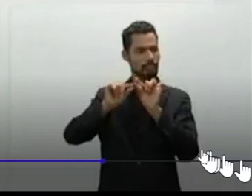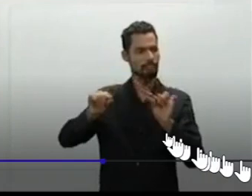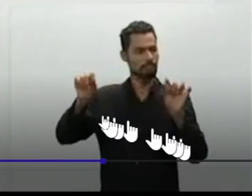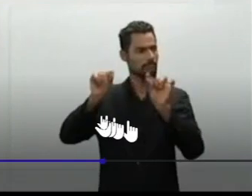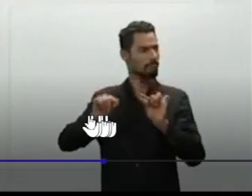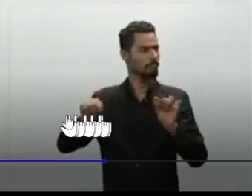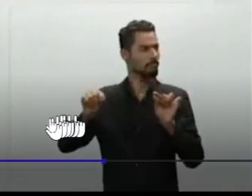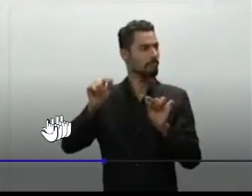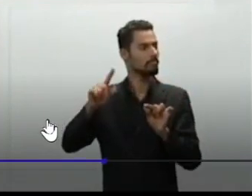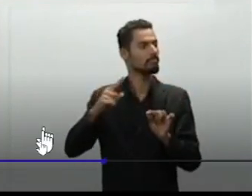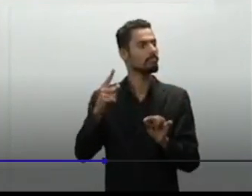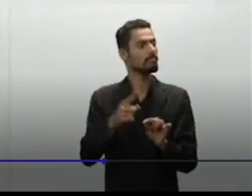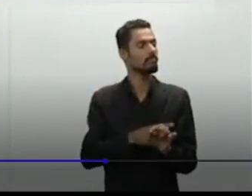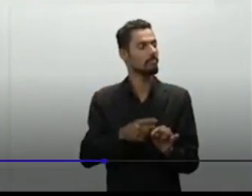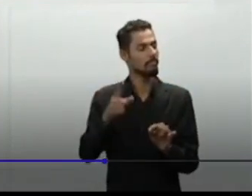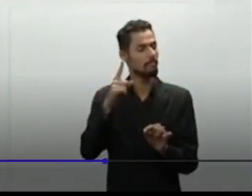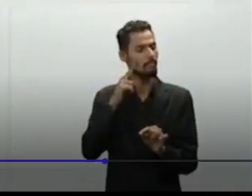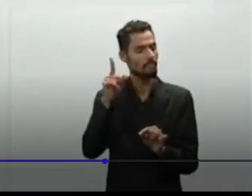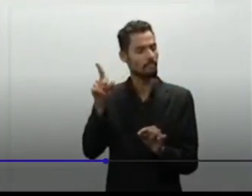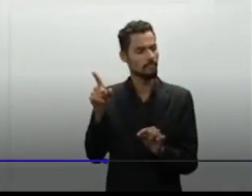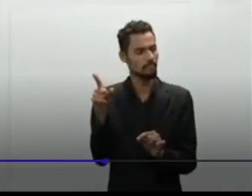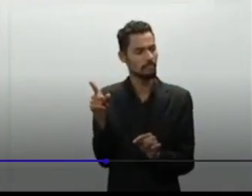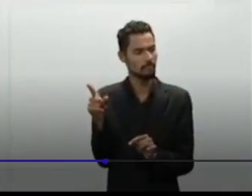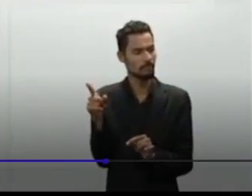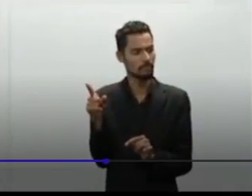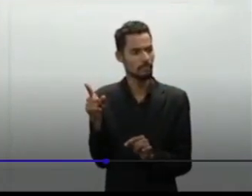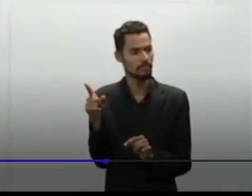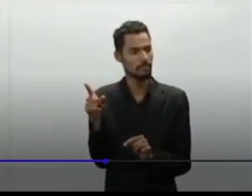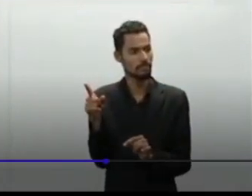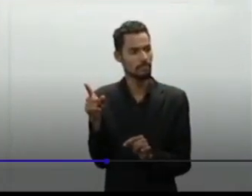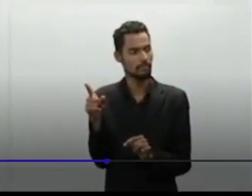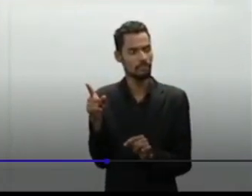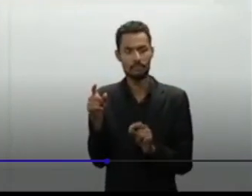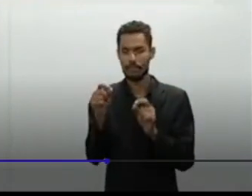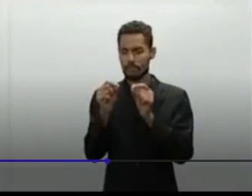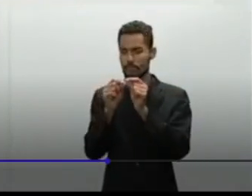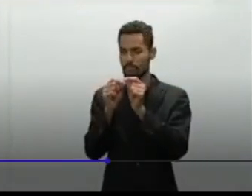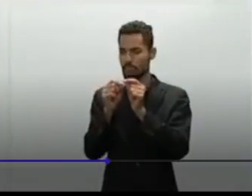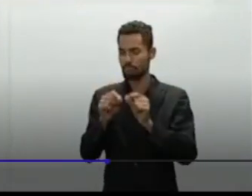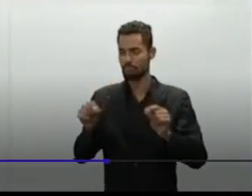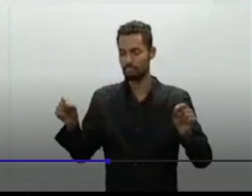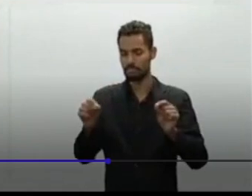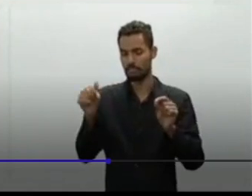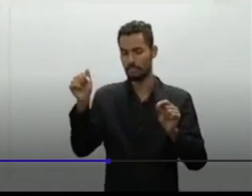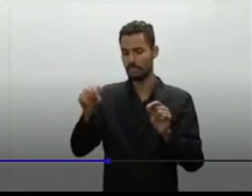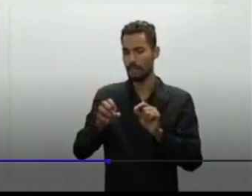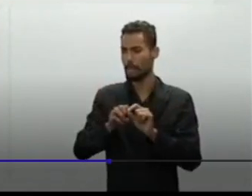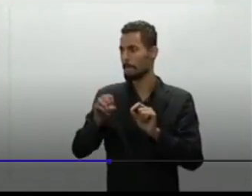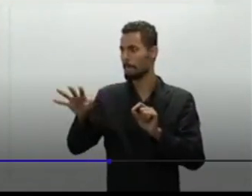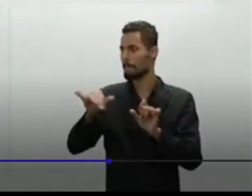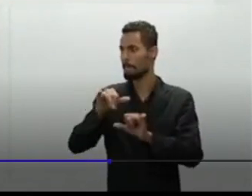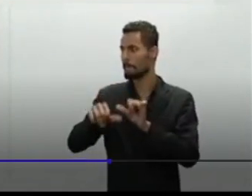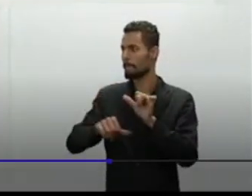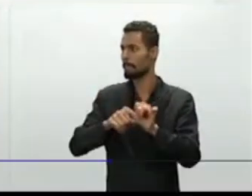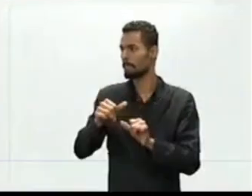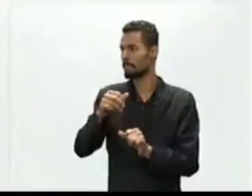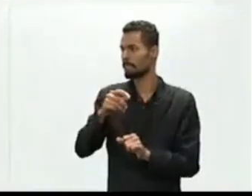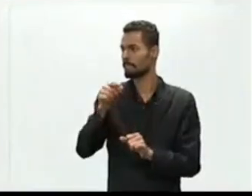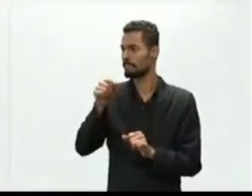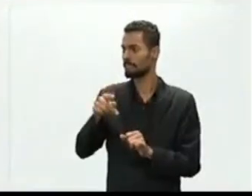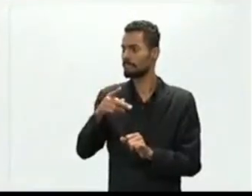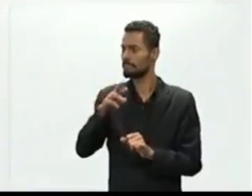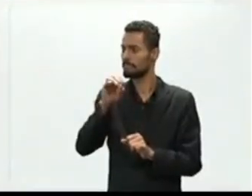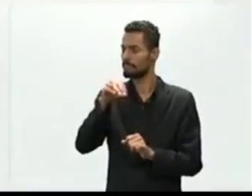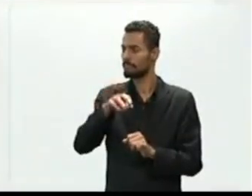né? Então a gente esquenta esse DNA, ele vai se soltar jogando esses primers, né, essas sequenciazinhas que